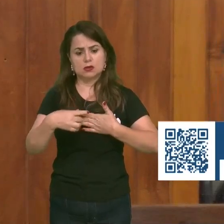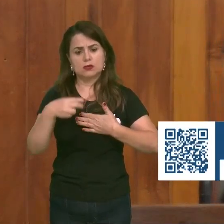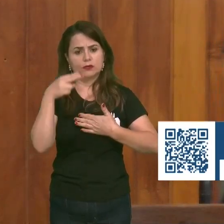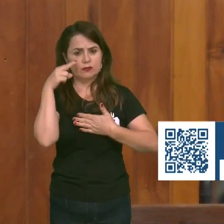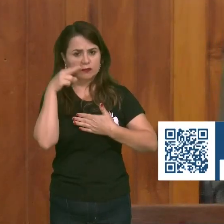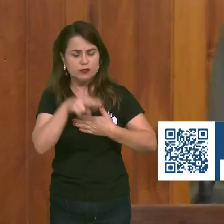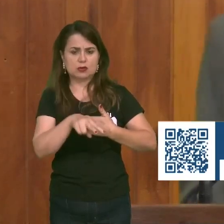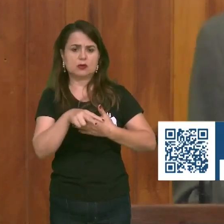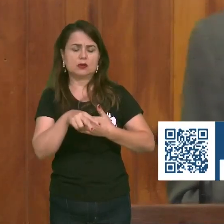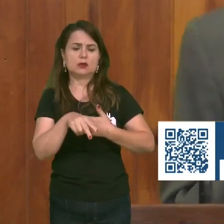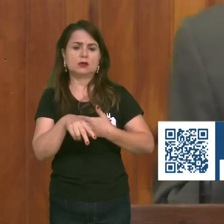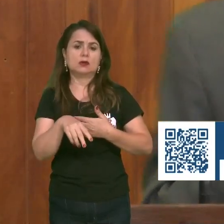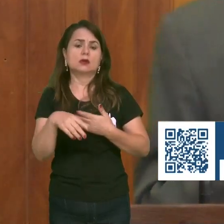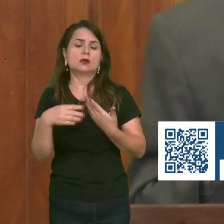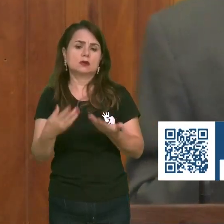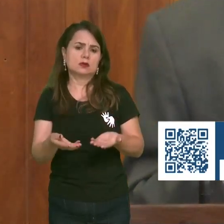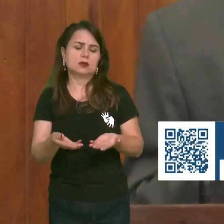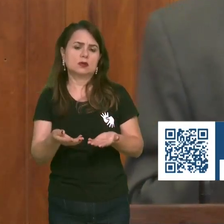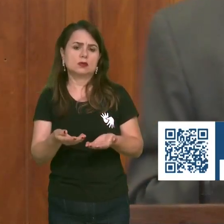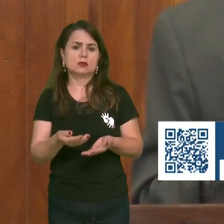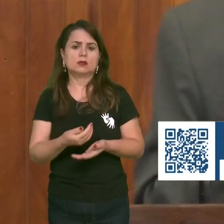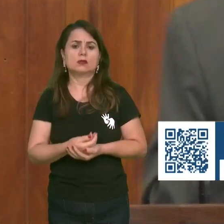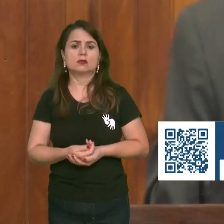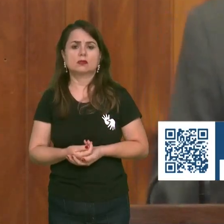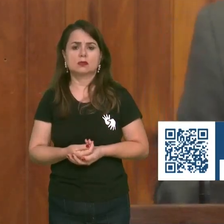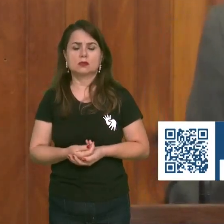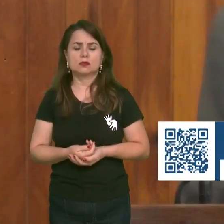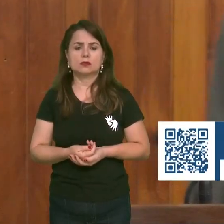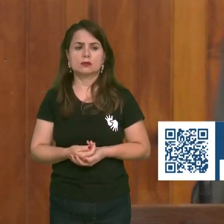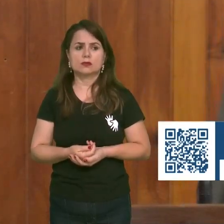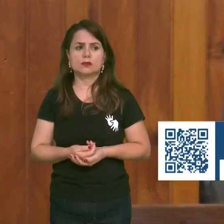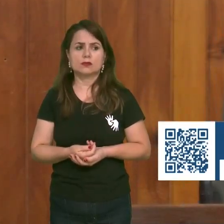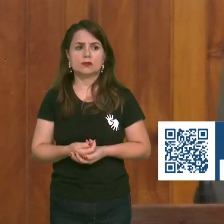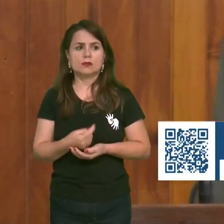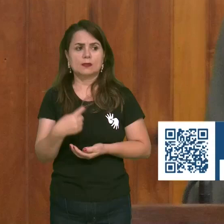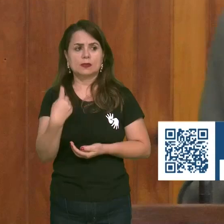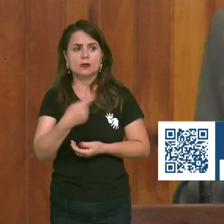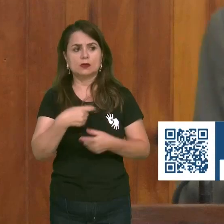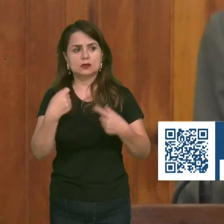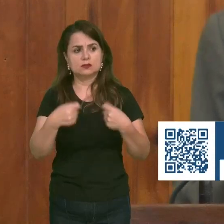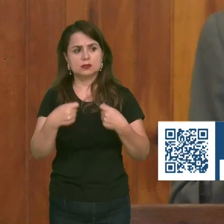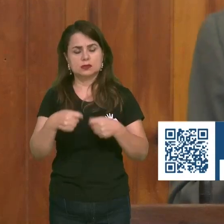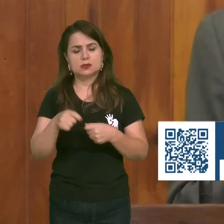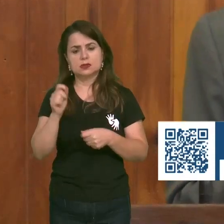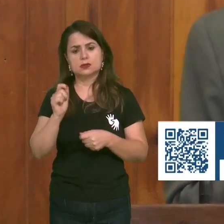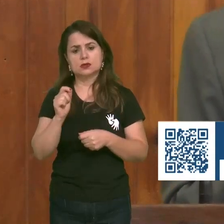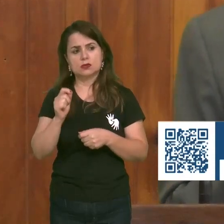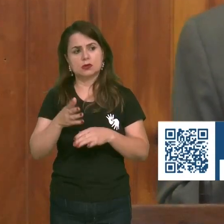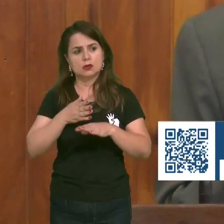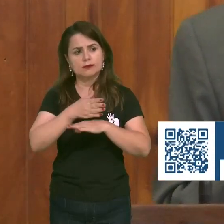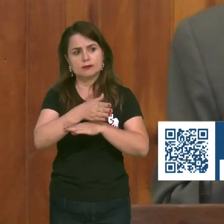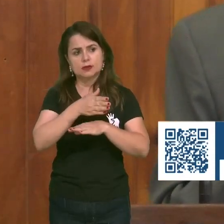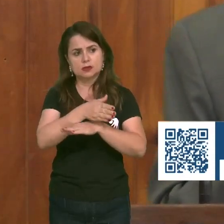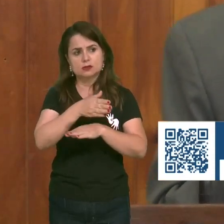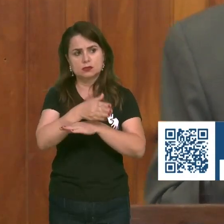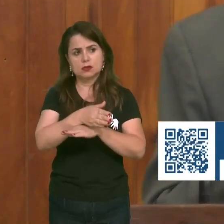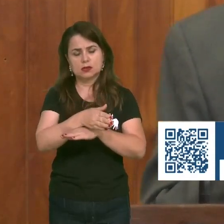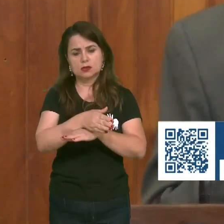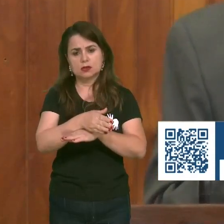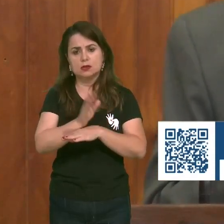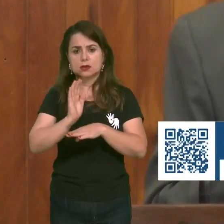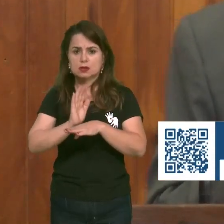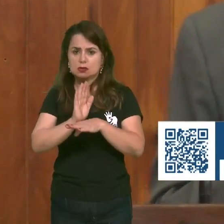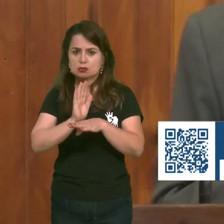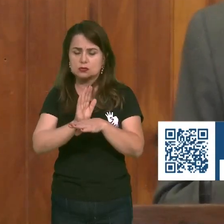pronto ou do hospital é que nós devemos buscar realmente não é fazer